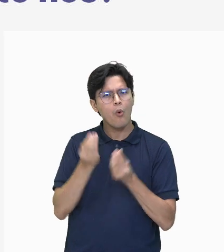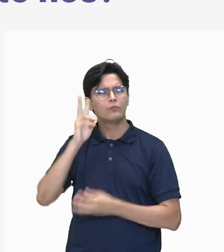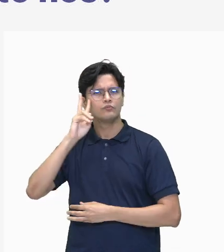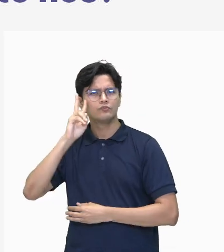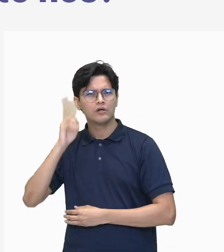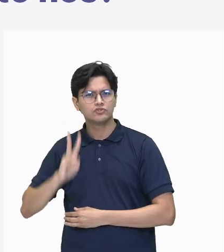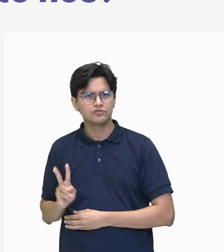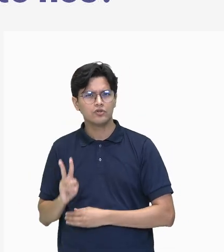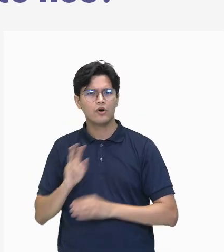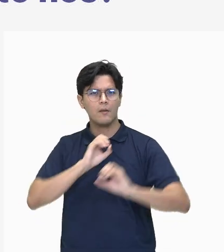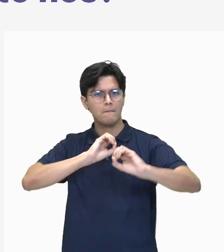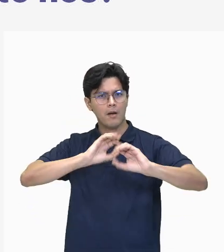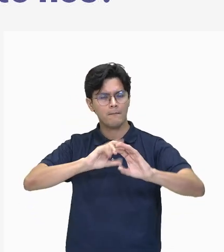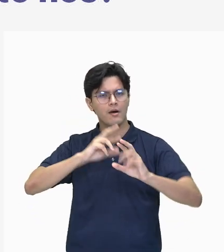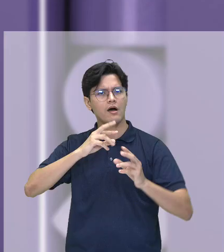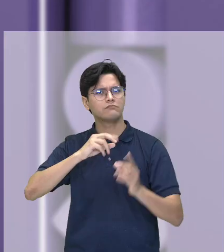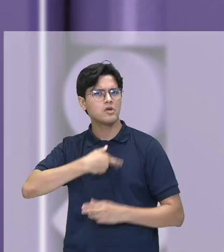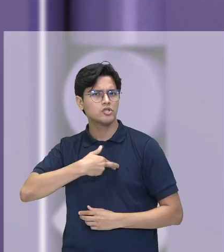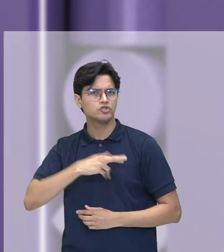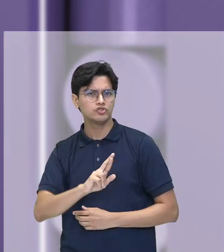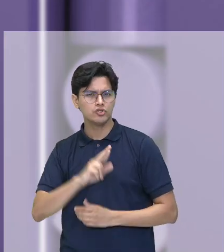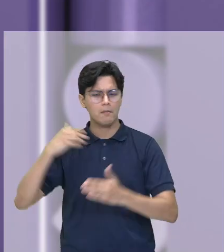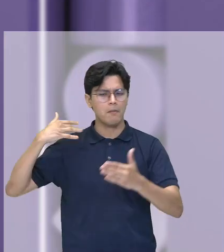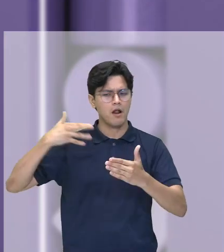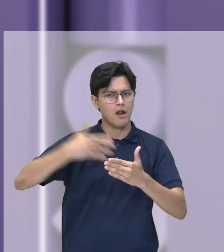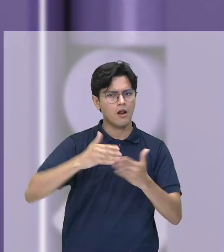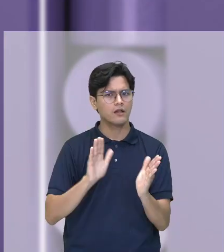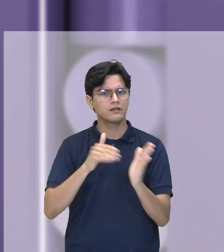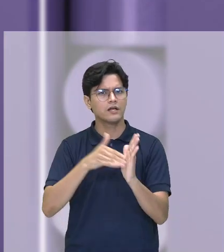religiosos chegaram até nós?